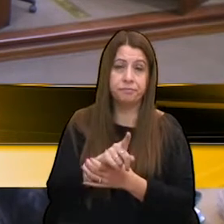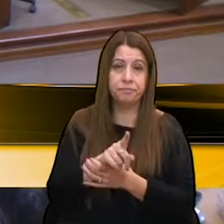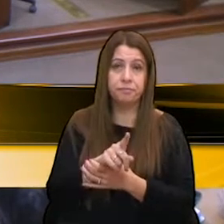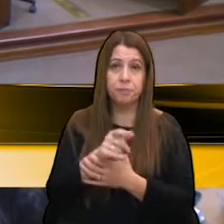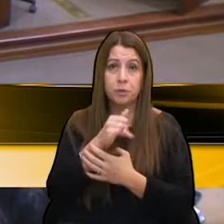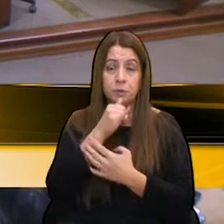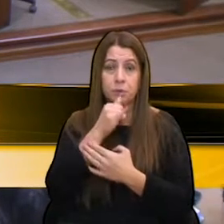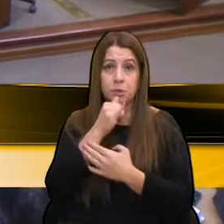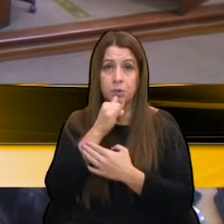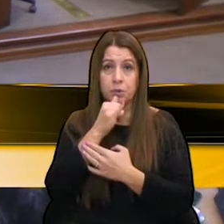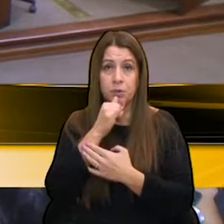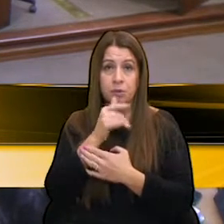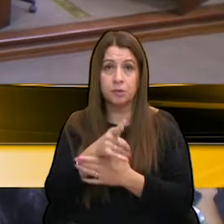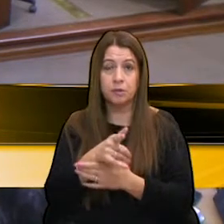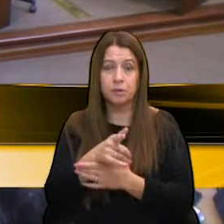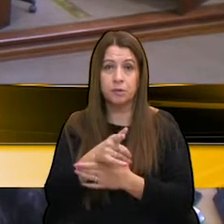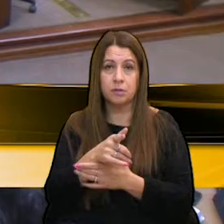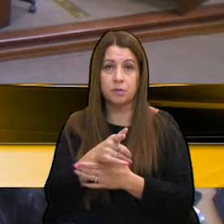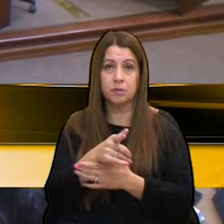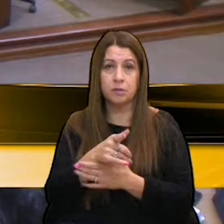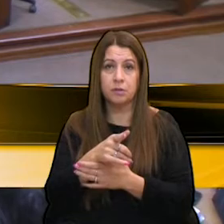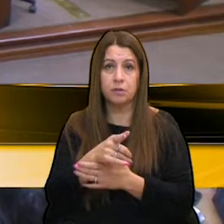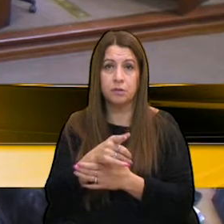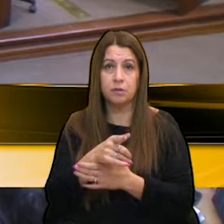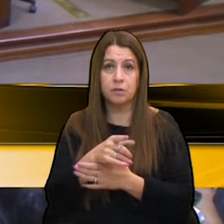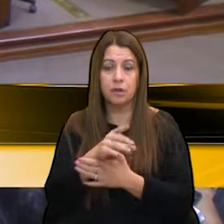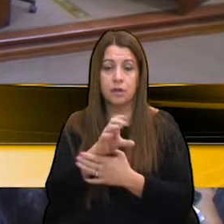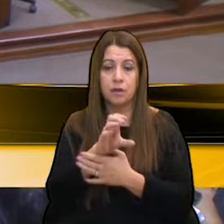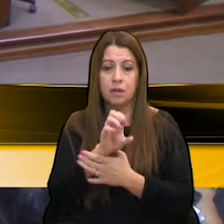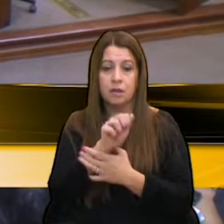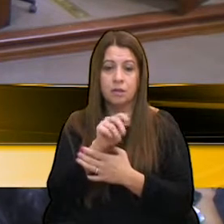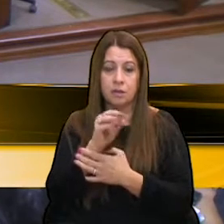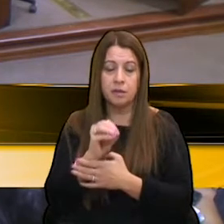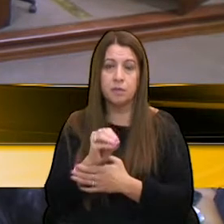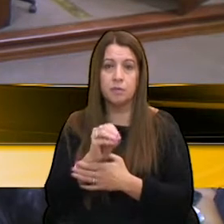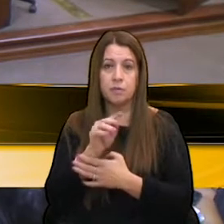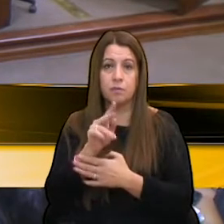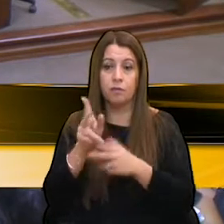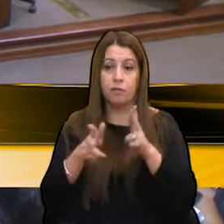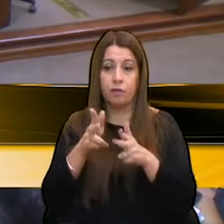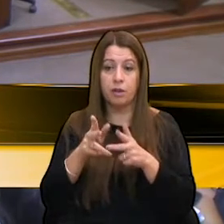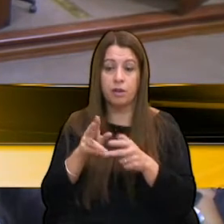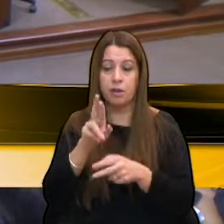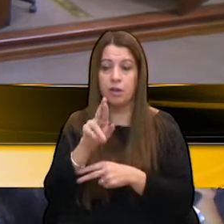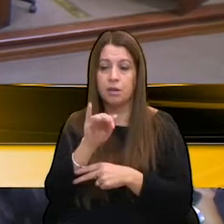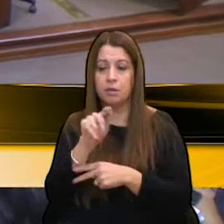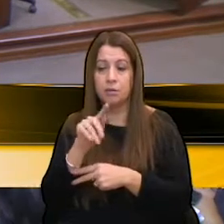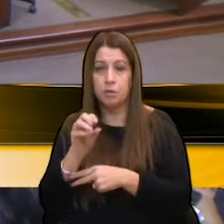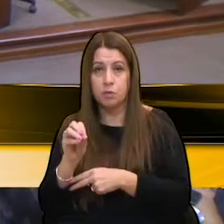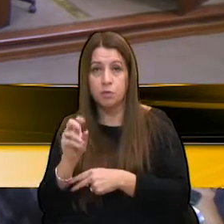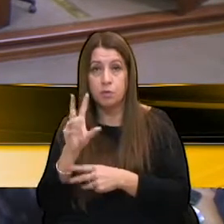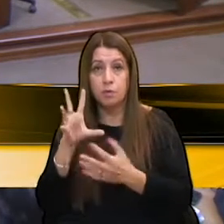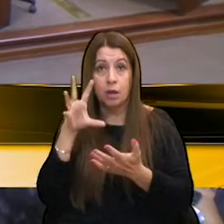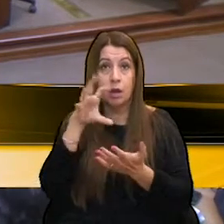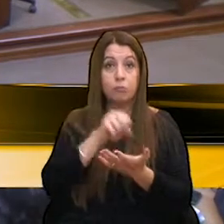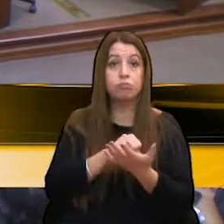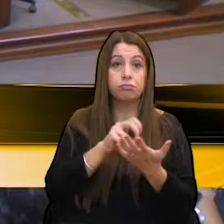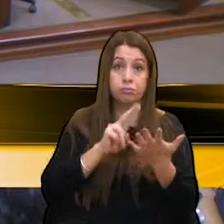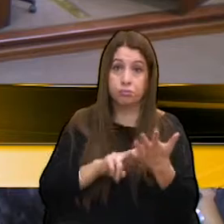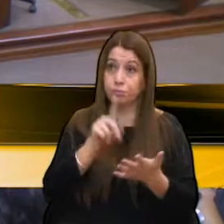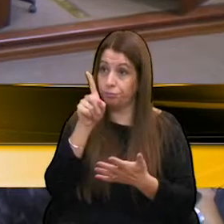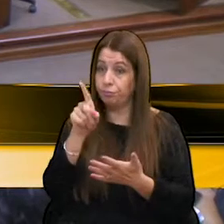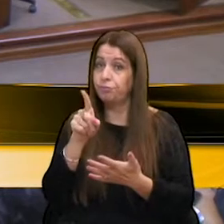eu quero dar a estação férrea lá do Desvio Risso, aonde está sendo ocupada por